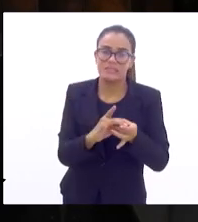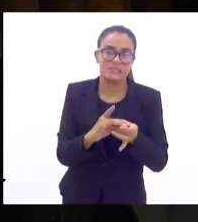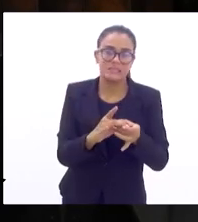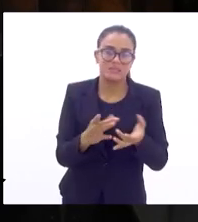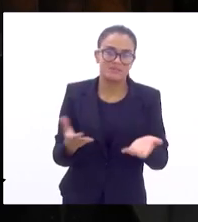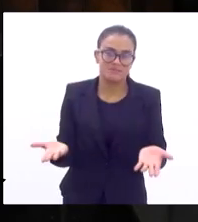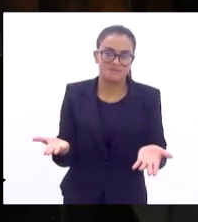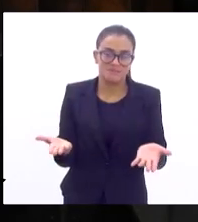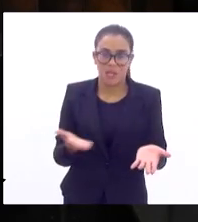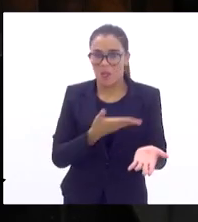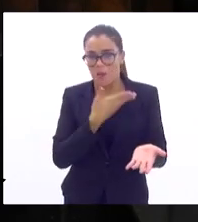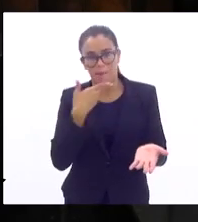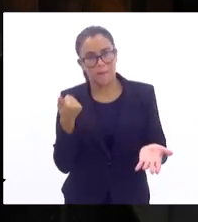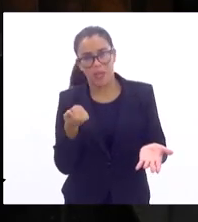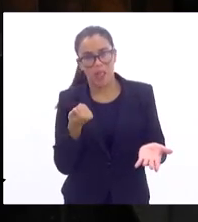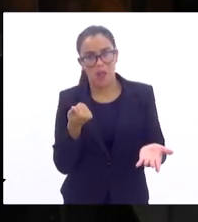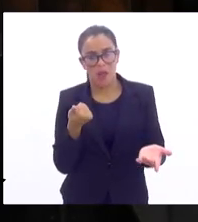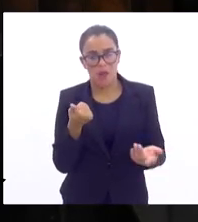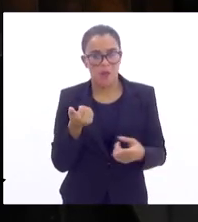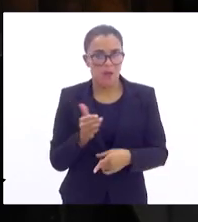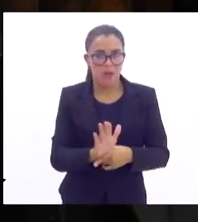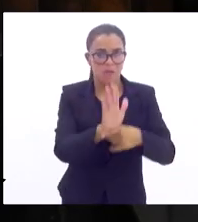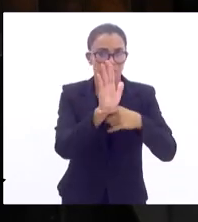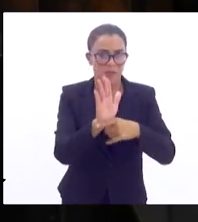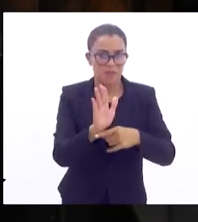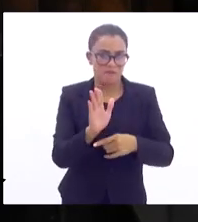Será que o melhor benefício fiscal